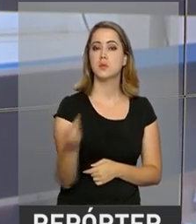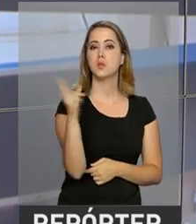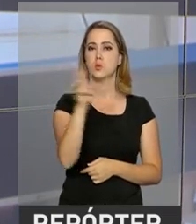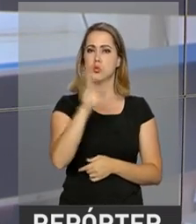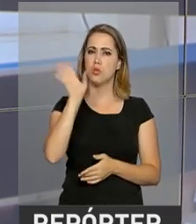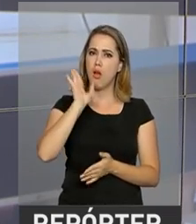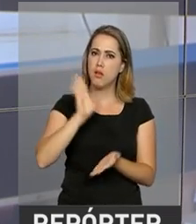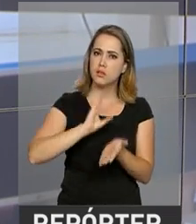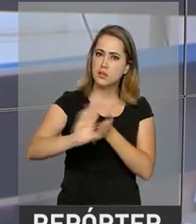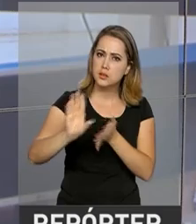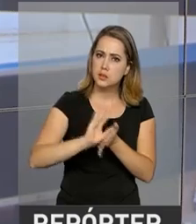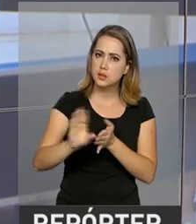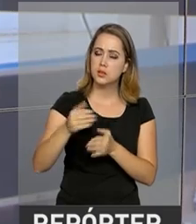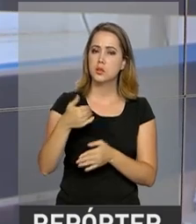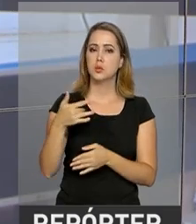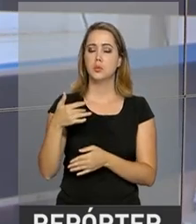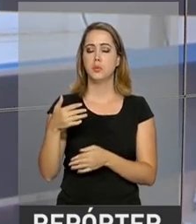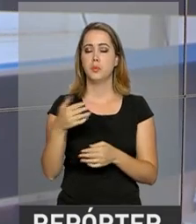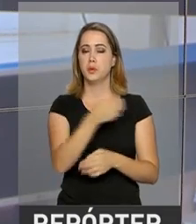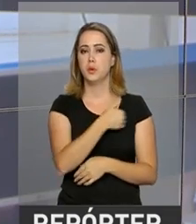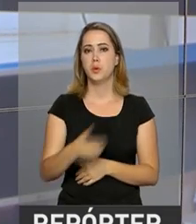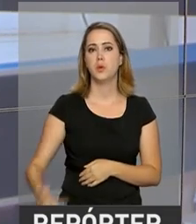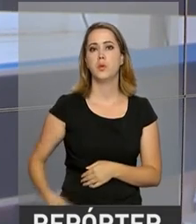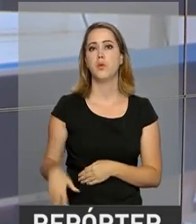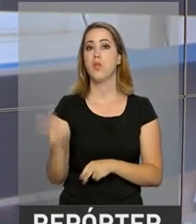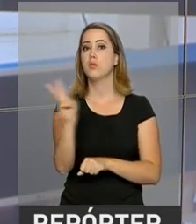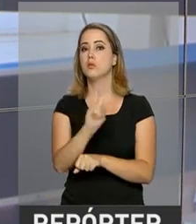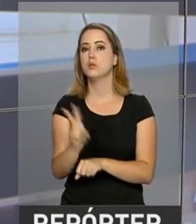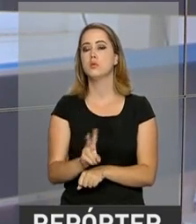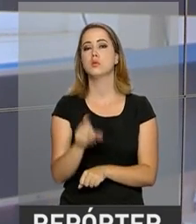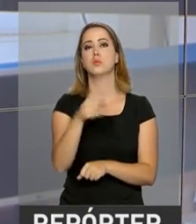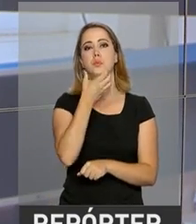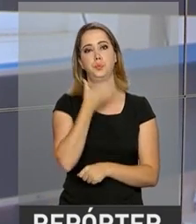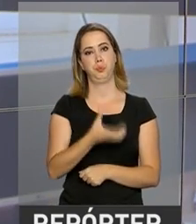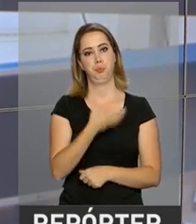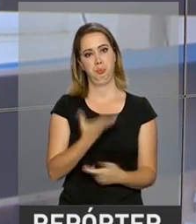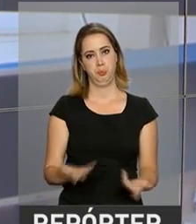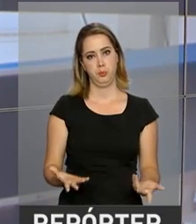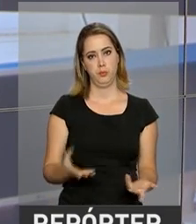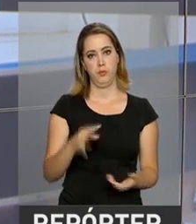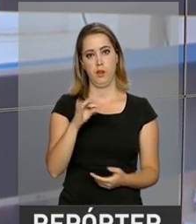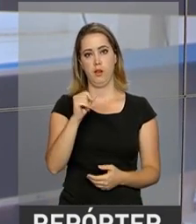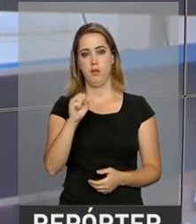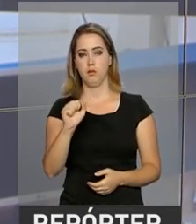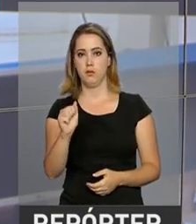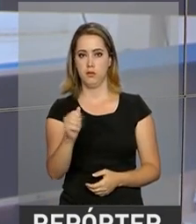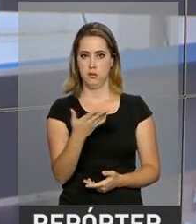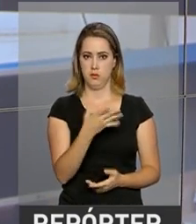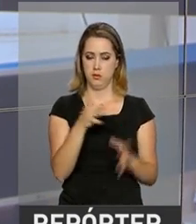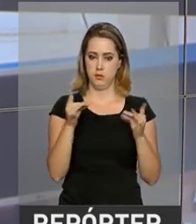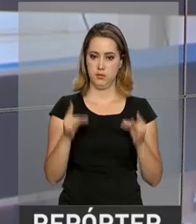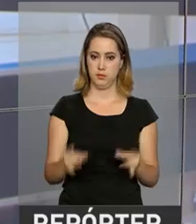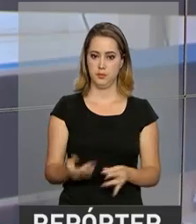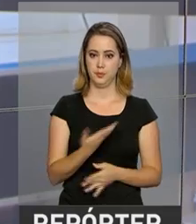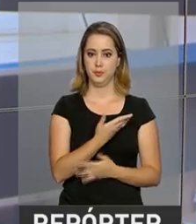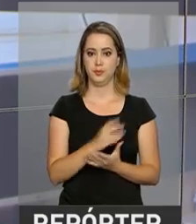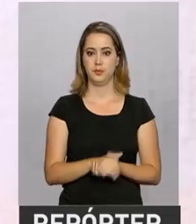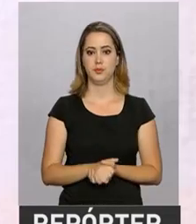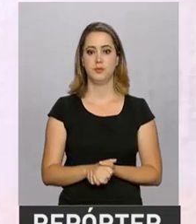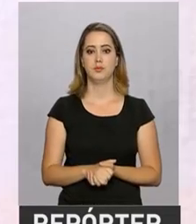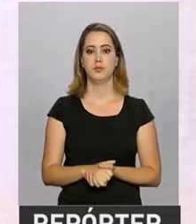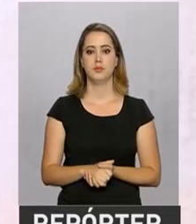repassados pelo governo para ações de vigilância em saúde no mês de dezembro a repórter Taíssa dias tem os